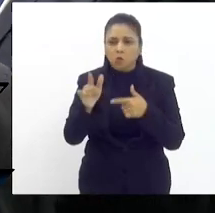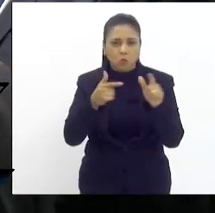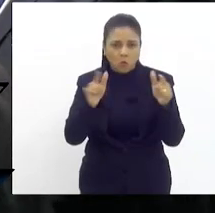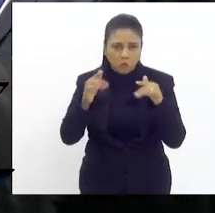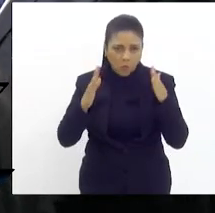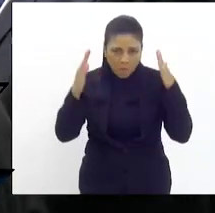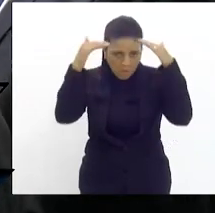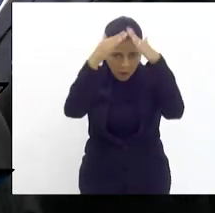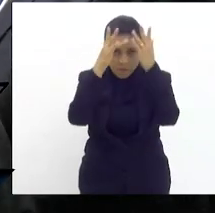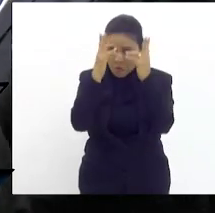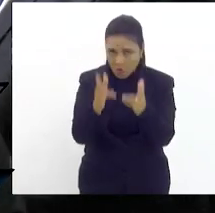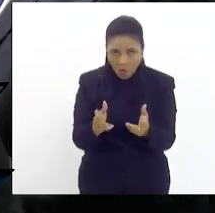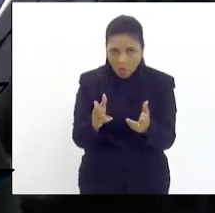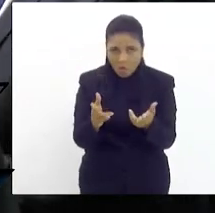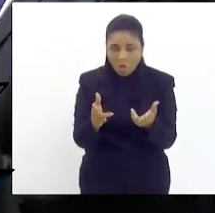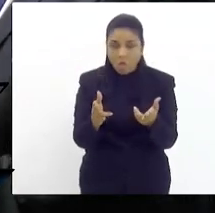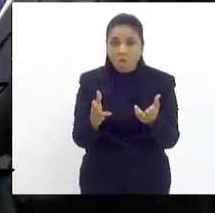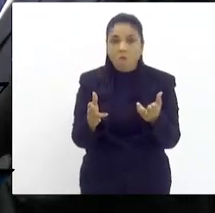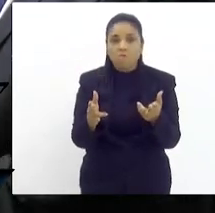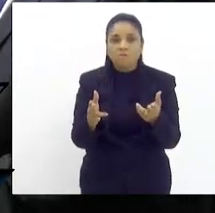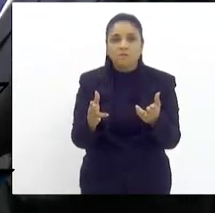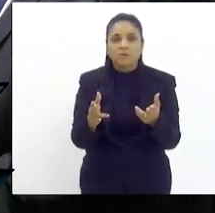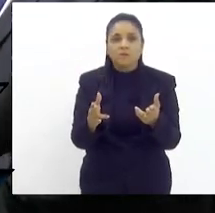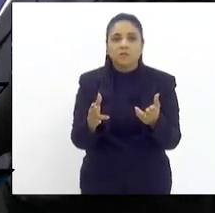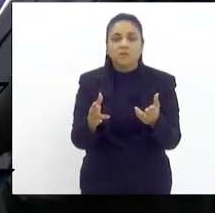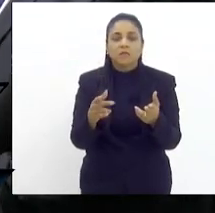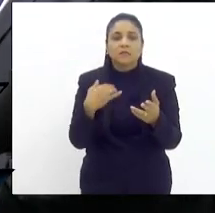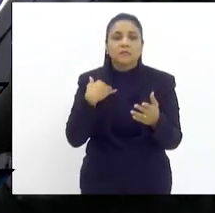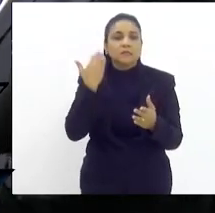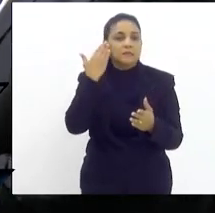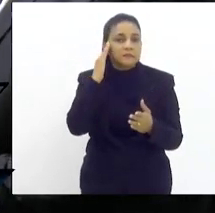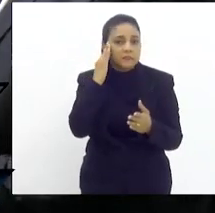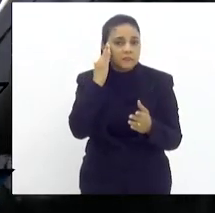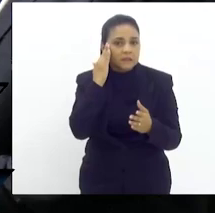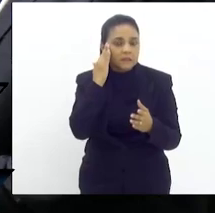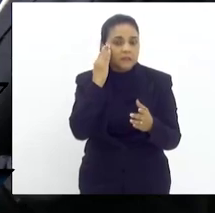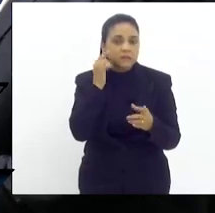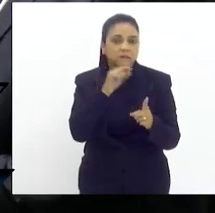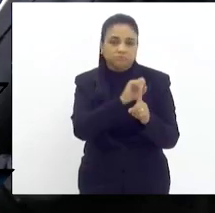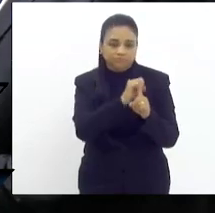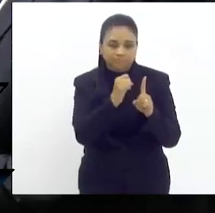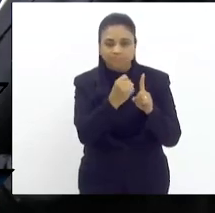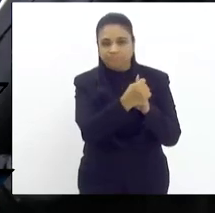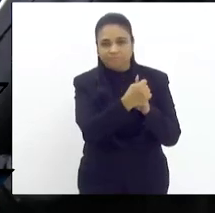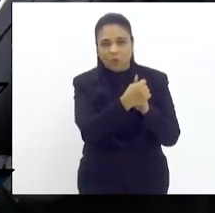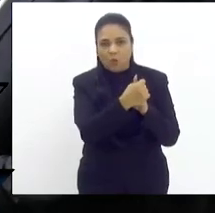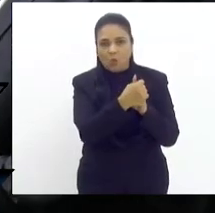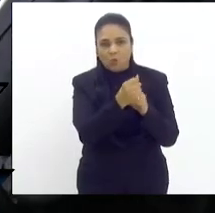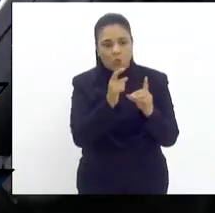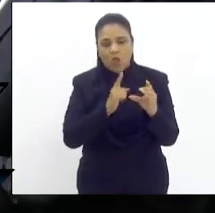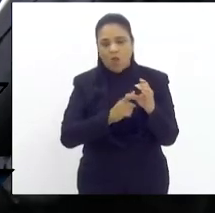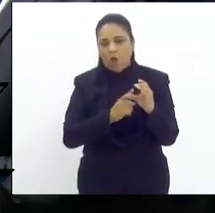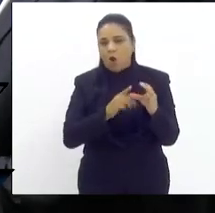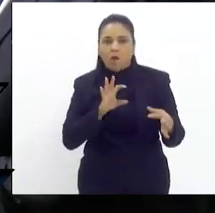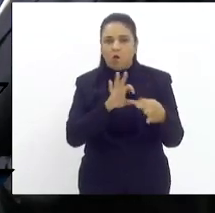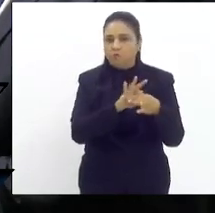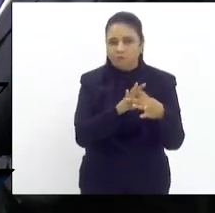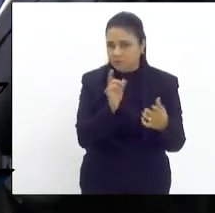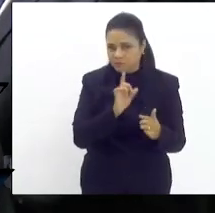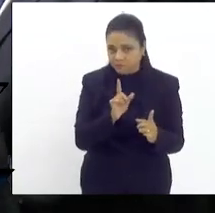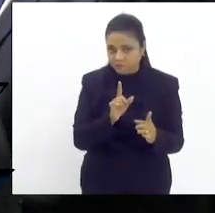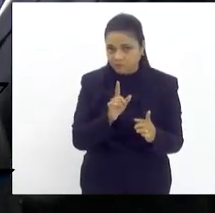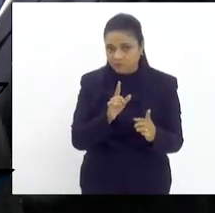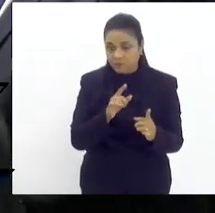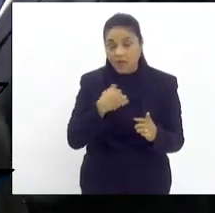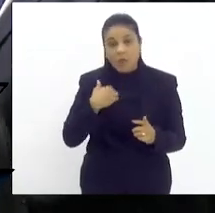dizem que entender a causa social é algo do comunismo absolutamente eu